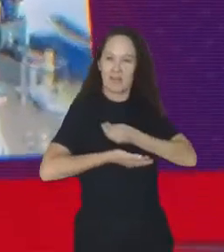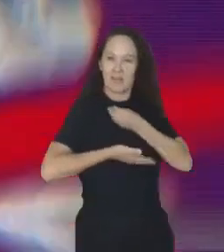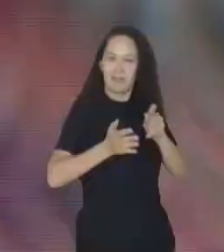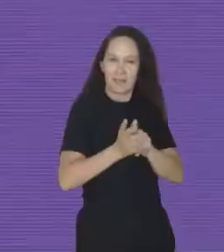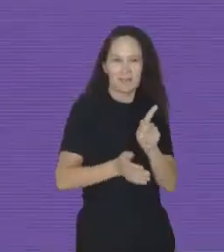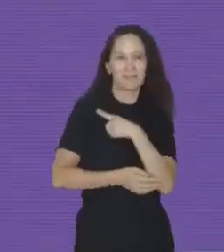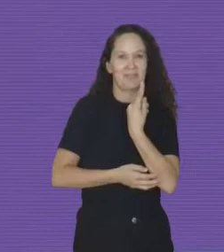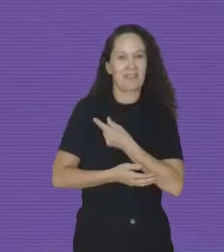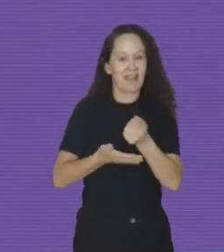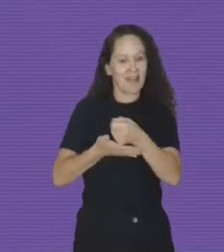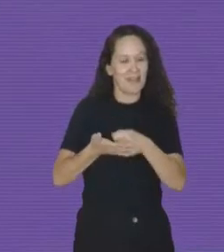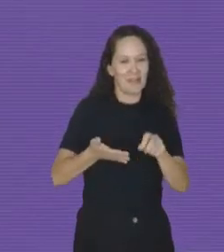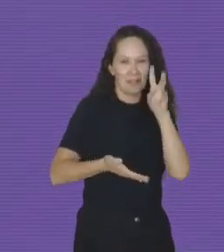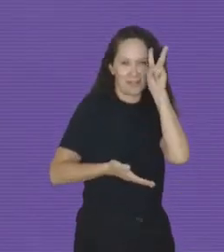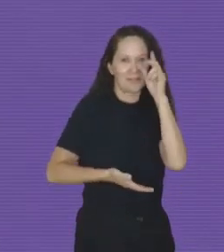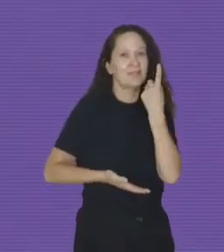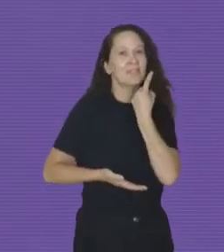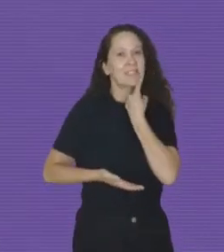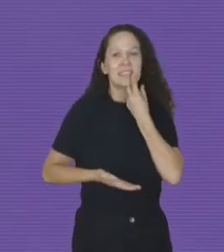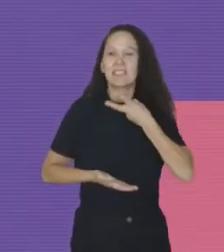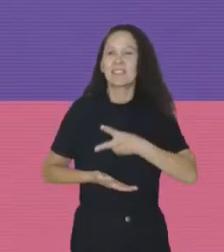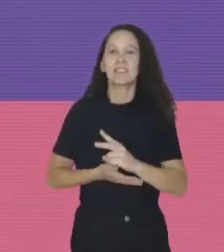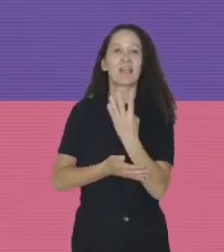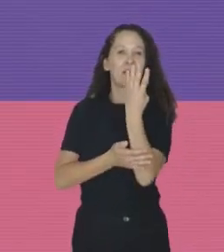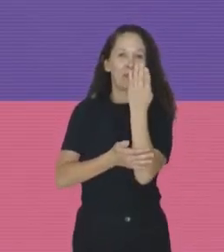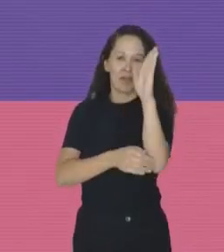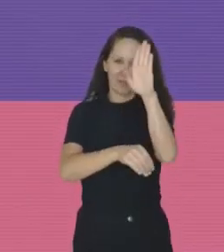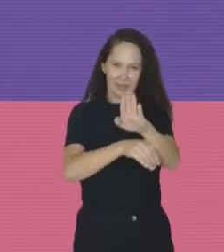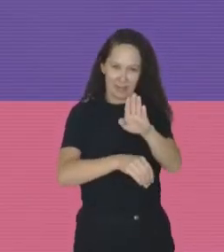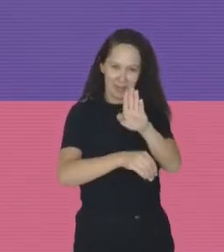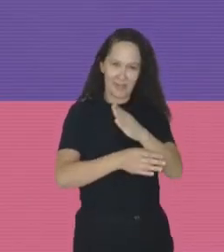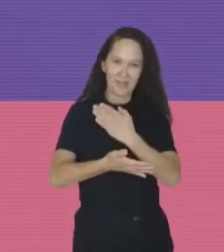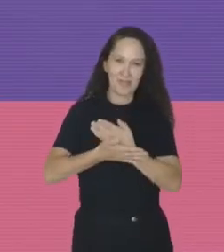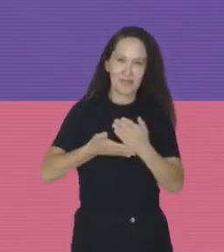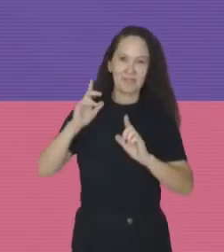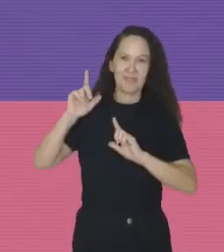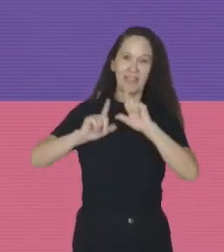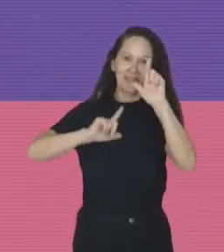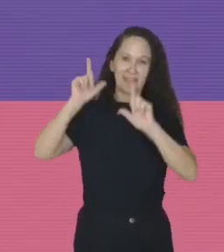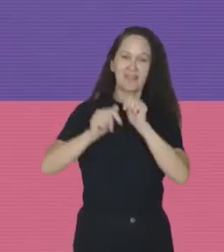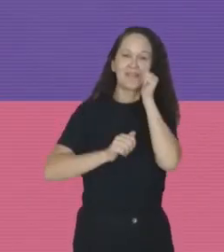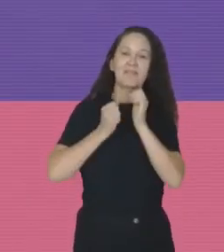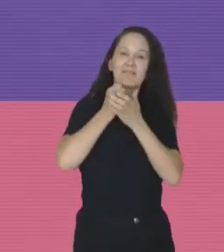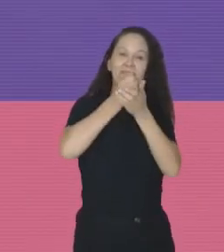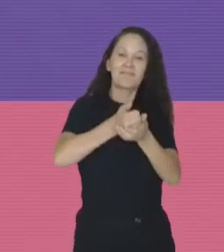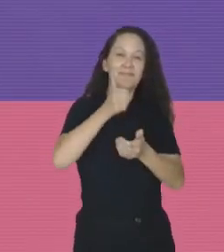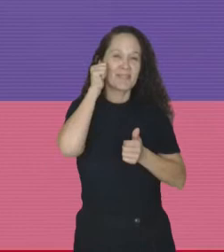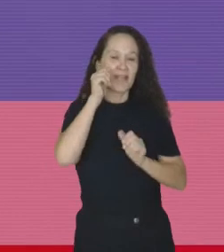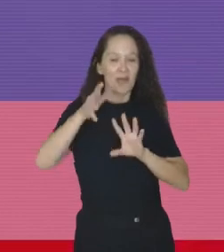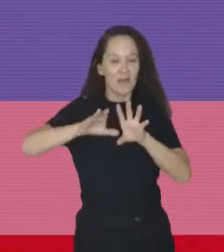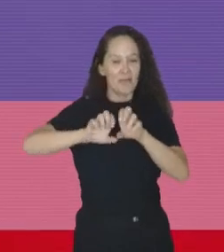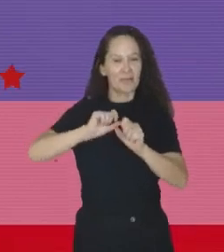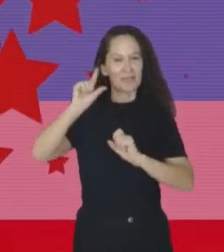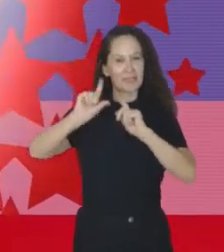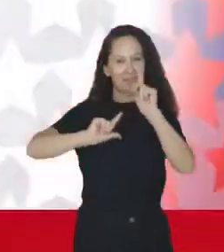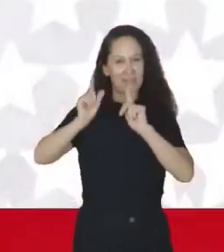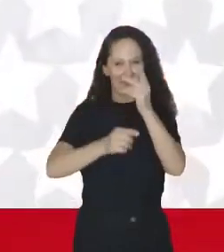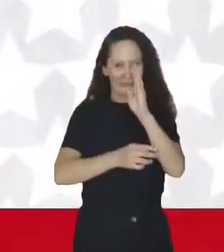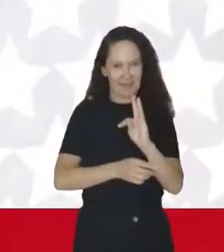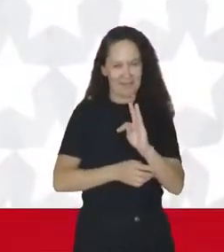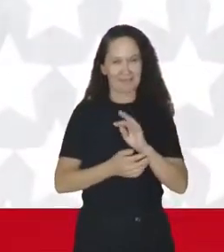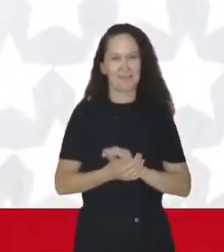gente. Então anota aí, de segunda a sexta-feira, a partir das 4 da tarde, tem TV Elas por Elas Formação na TVPT.